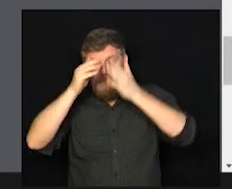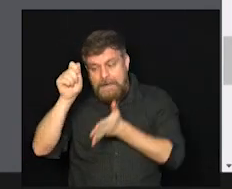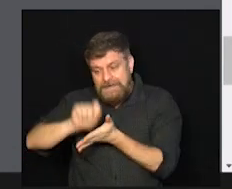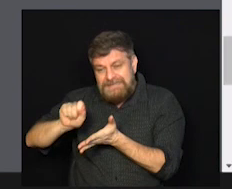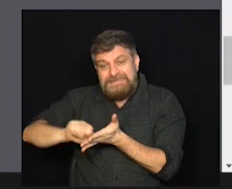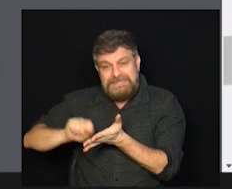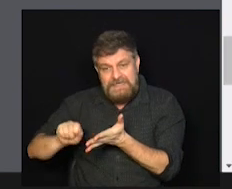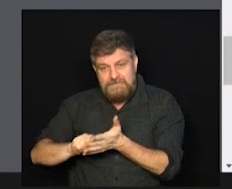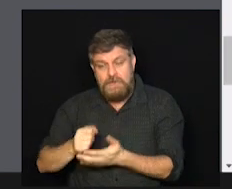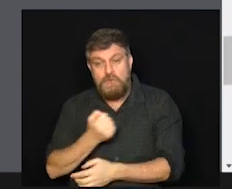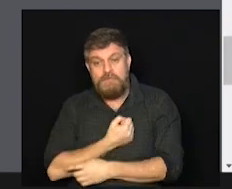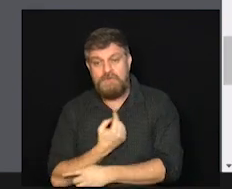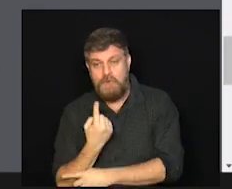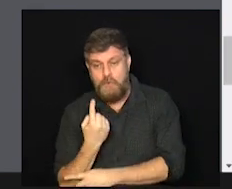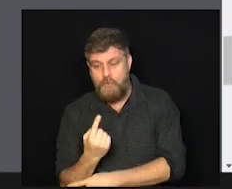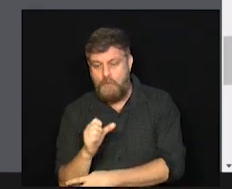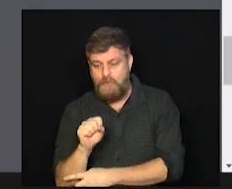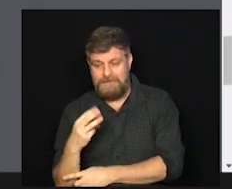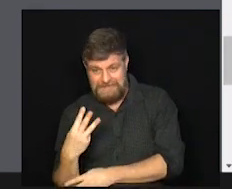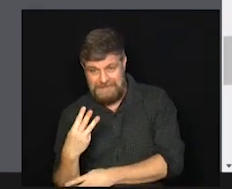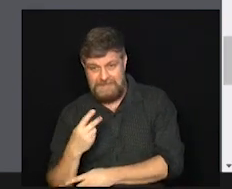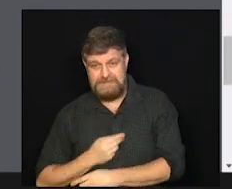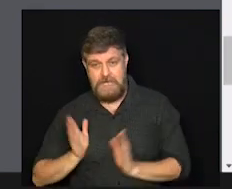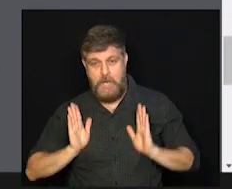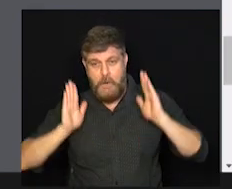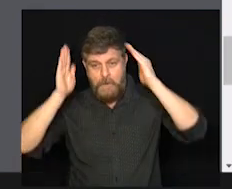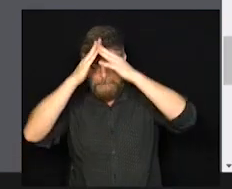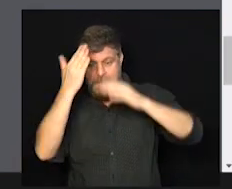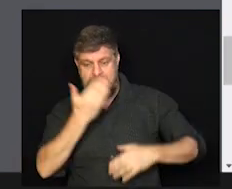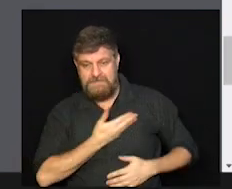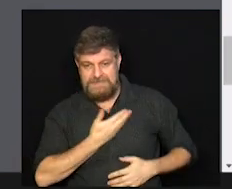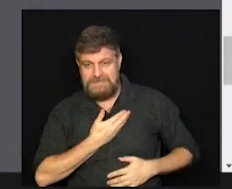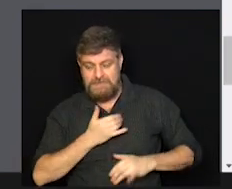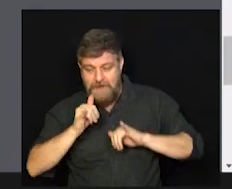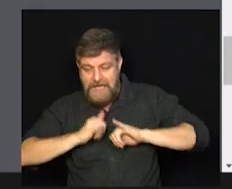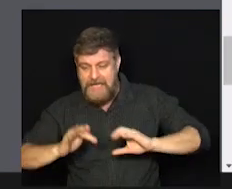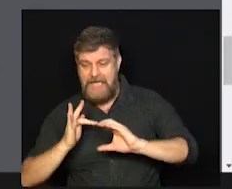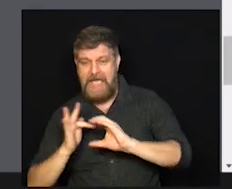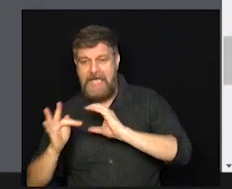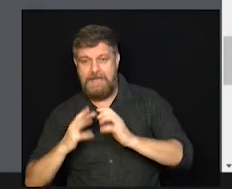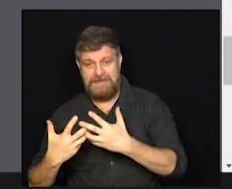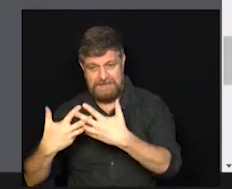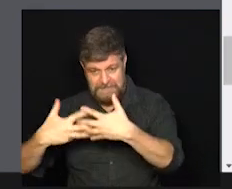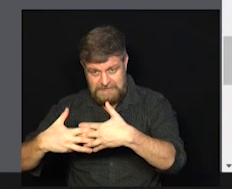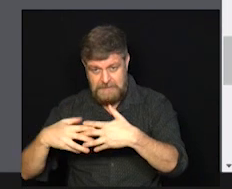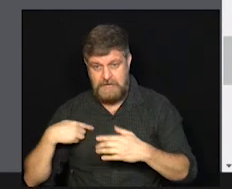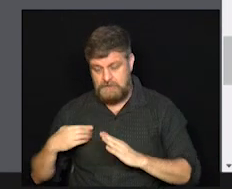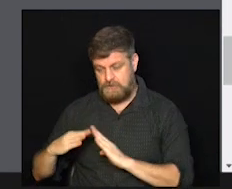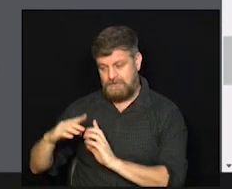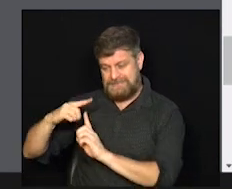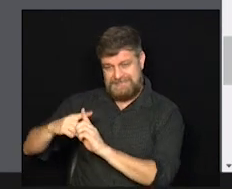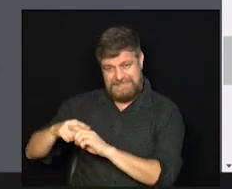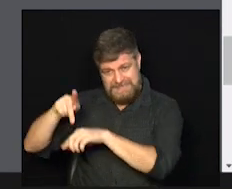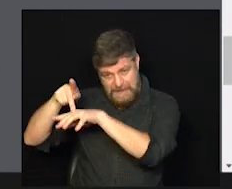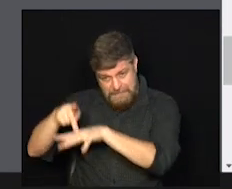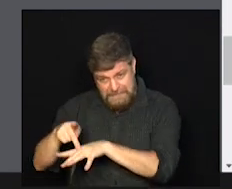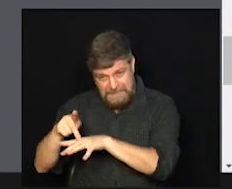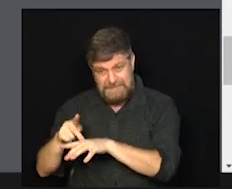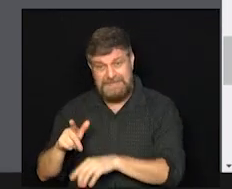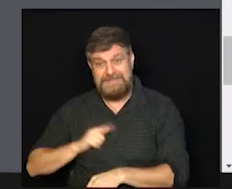Si. Esse link, Papa Francisco, as campanhas da fraternidade, na nossa paróquia Jesus Cristo Libertador, com 70 pequenas